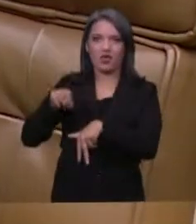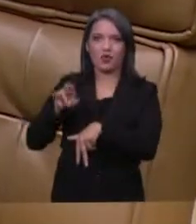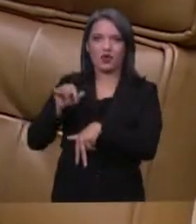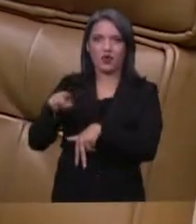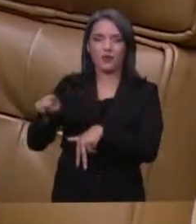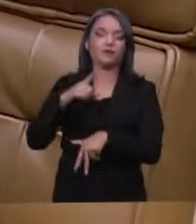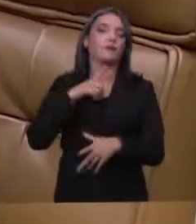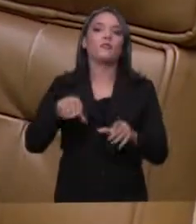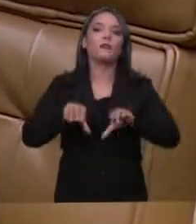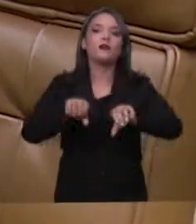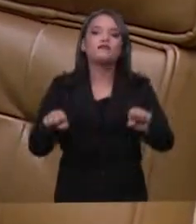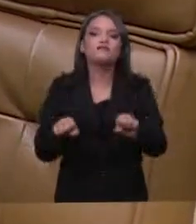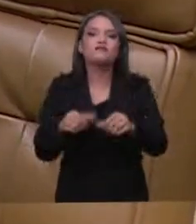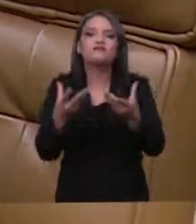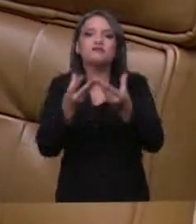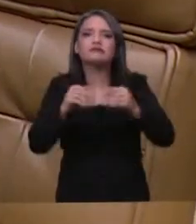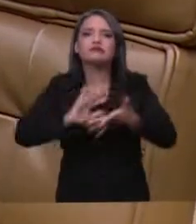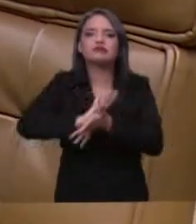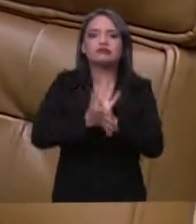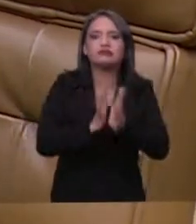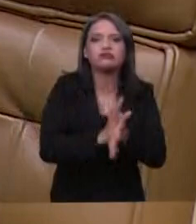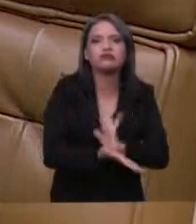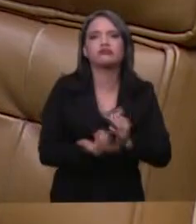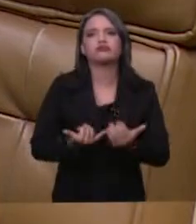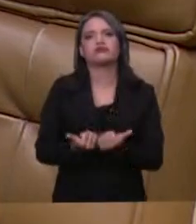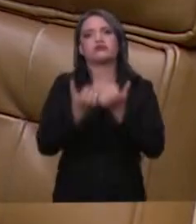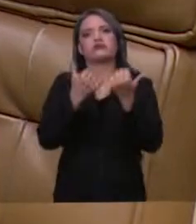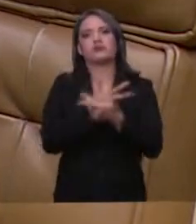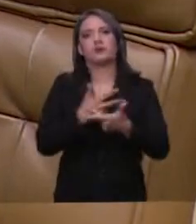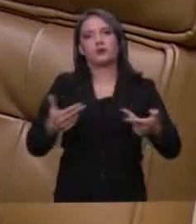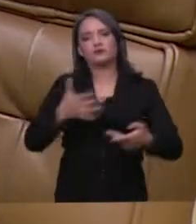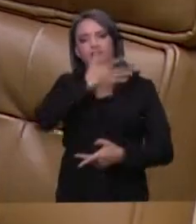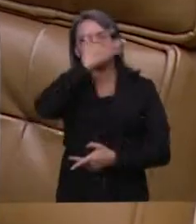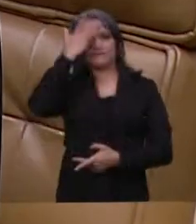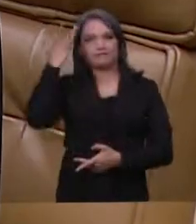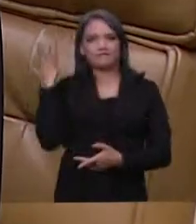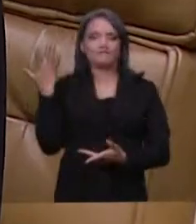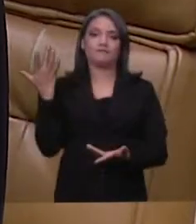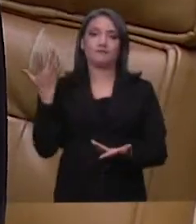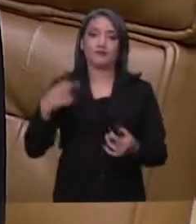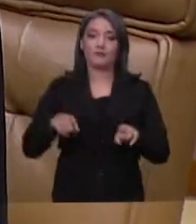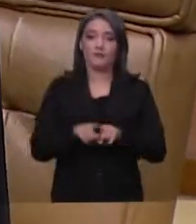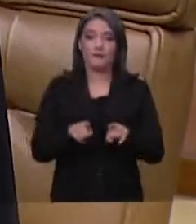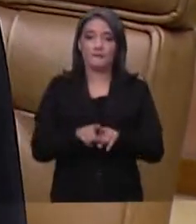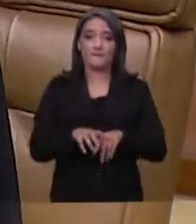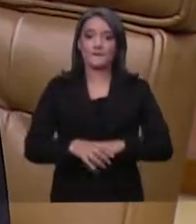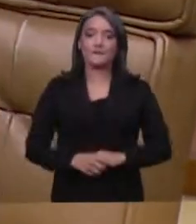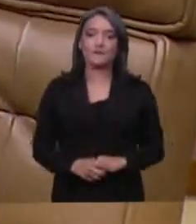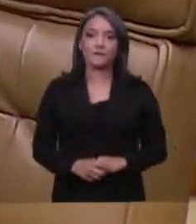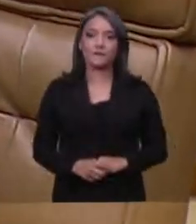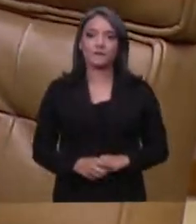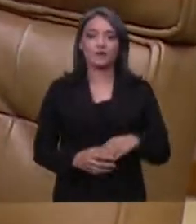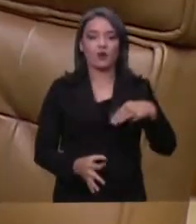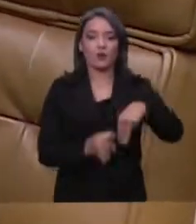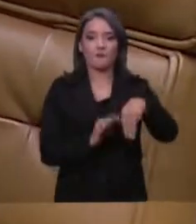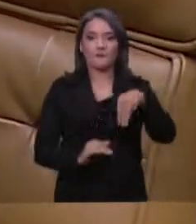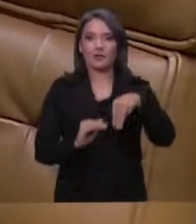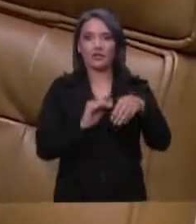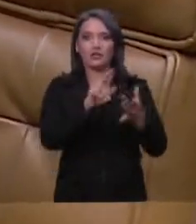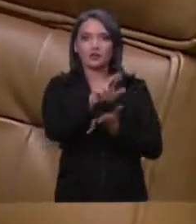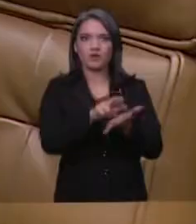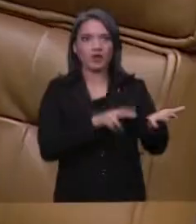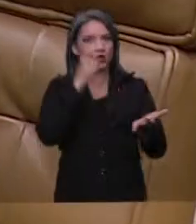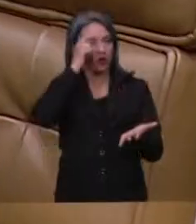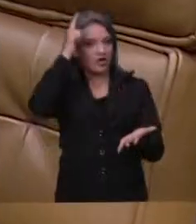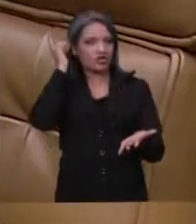tombado com concurso de pessoas e concurso material. Como já destacado pelo eminente ministro relator Alexandre de